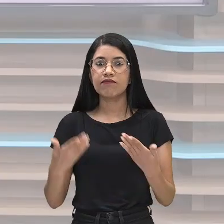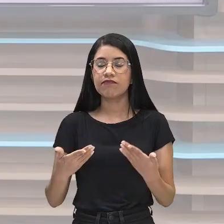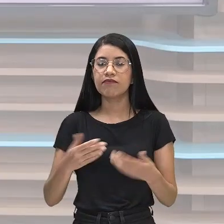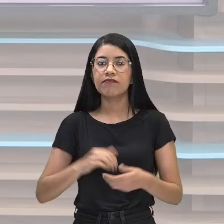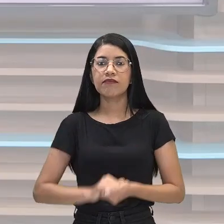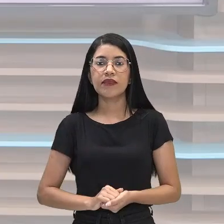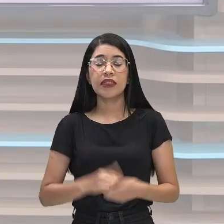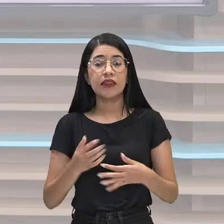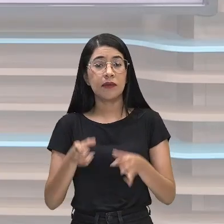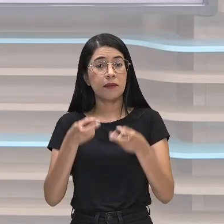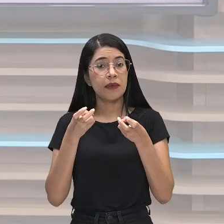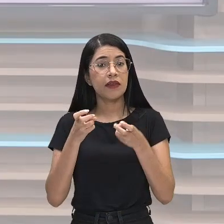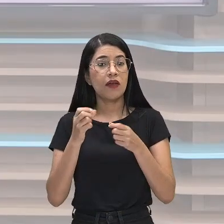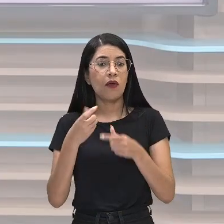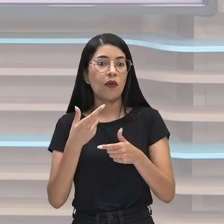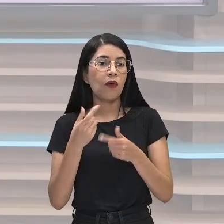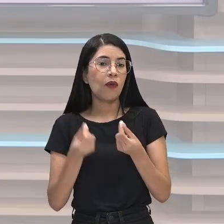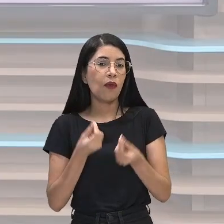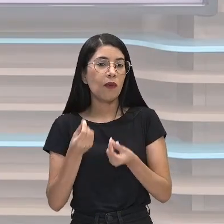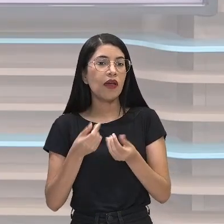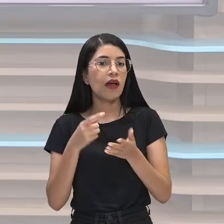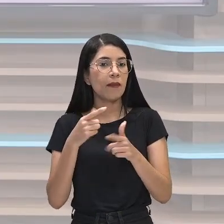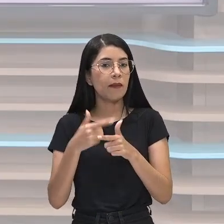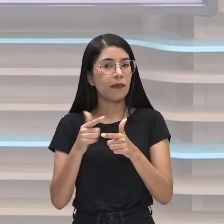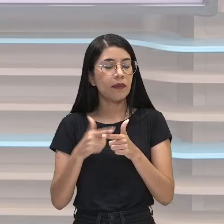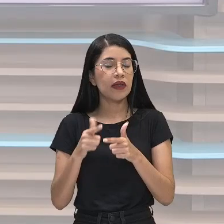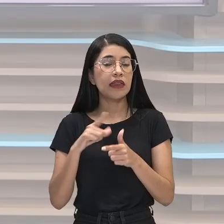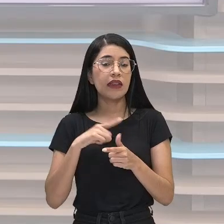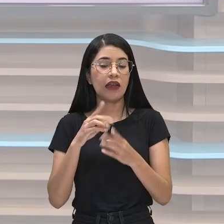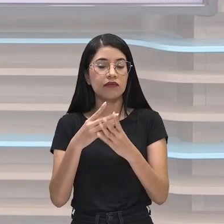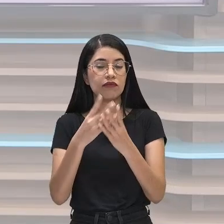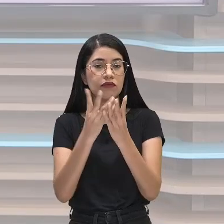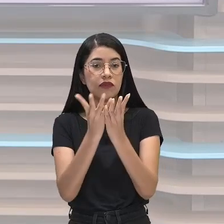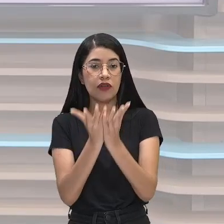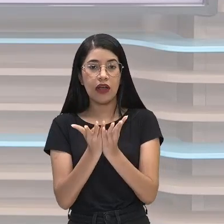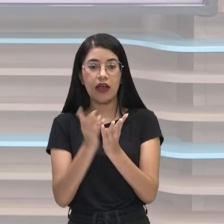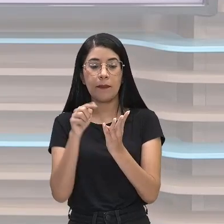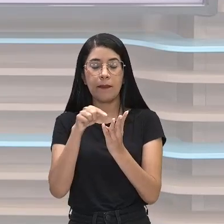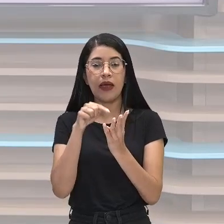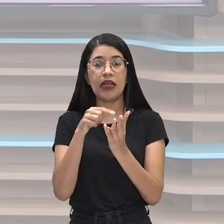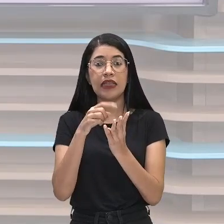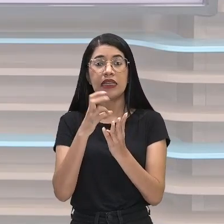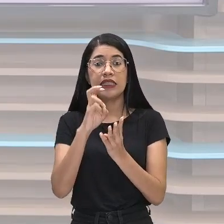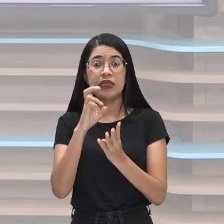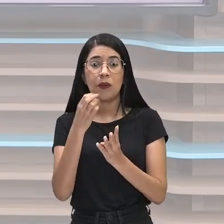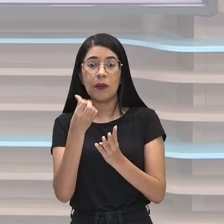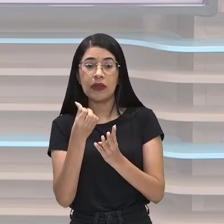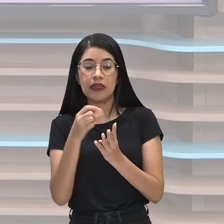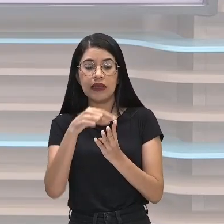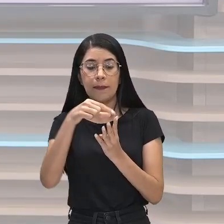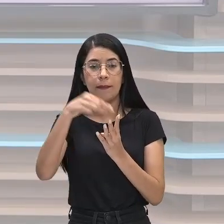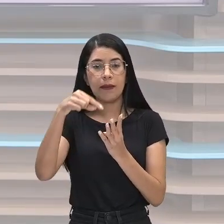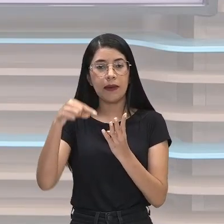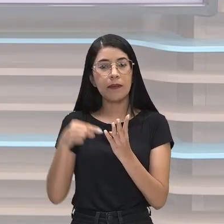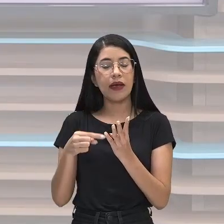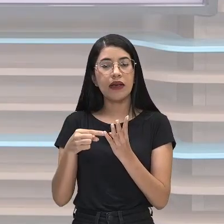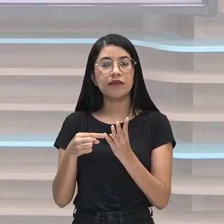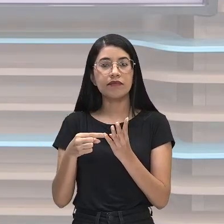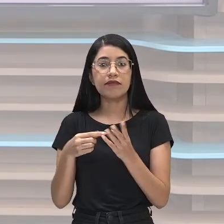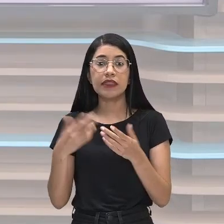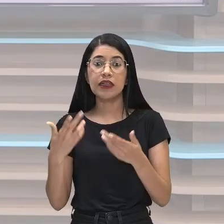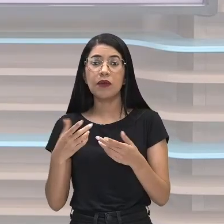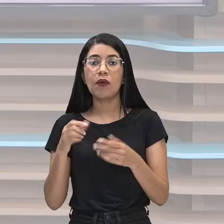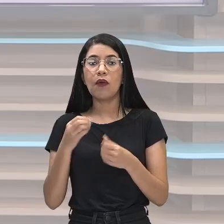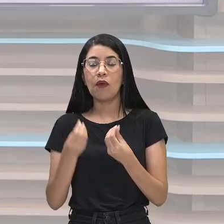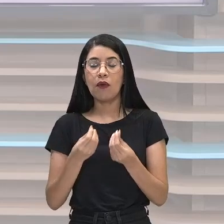Então, olha só o nosso problema. A gente tem um baralho, esse baralho ele tem 52 cartas. Olha aí o